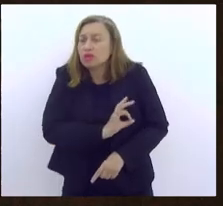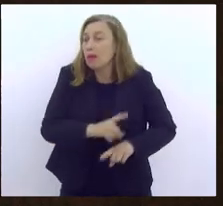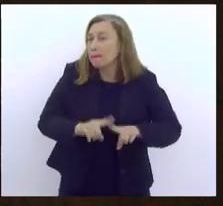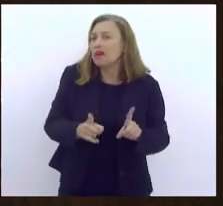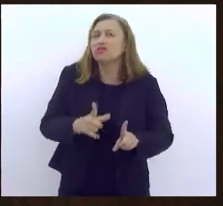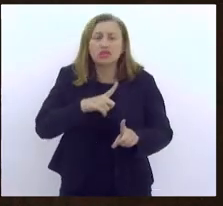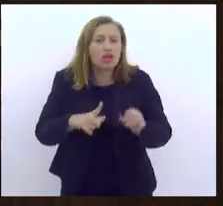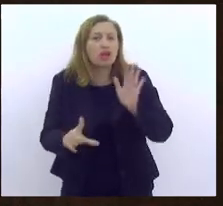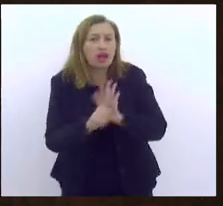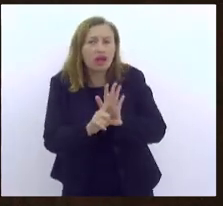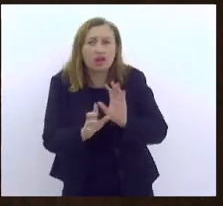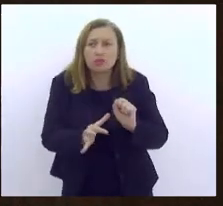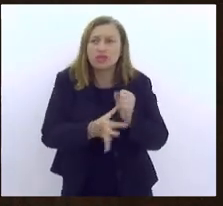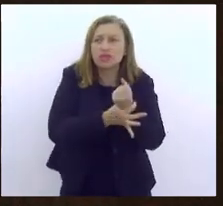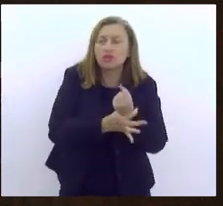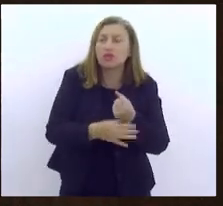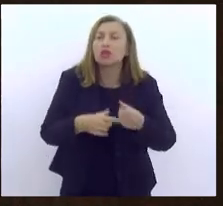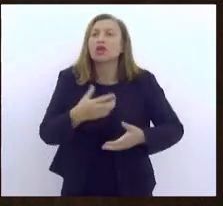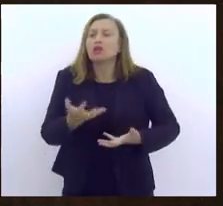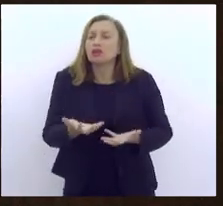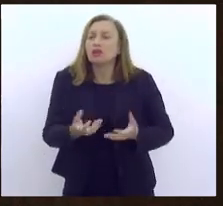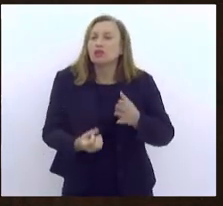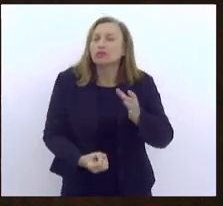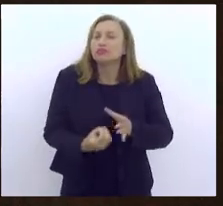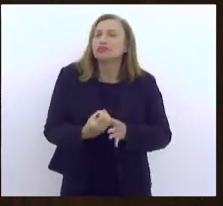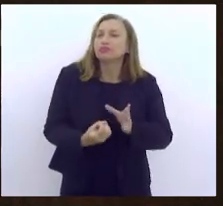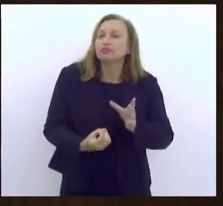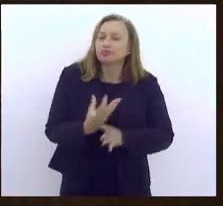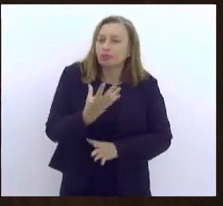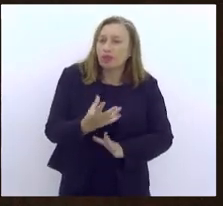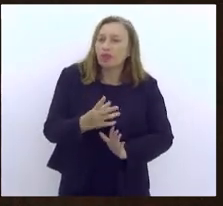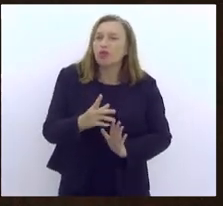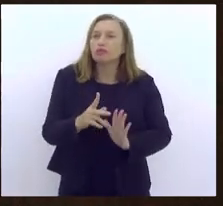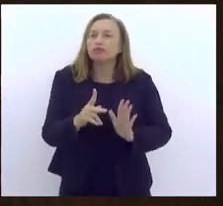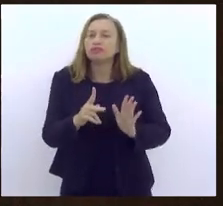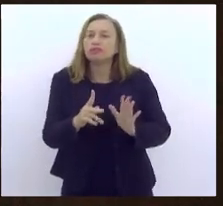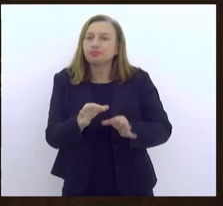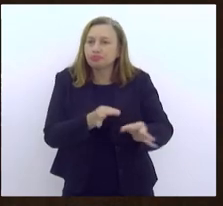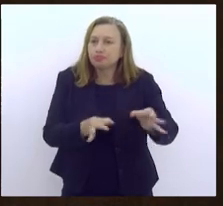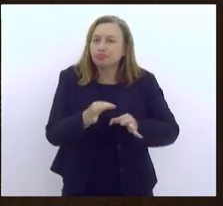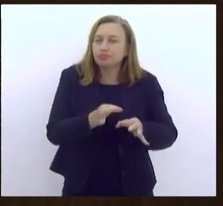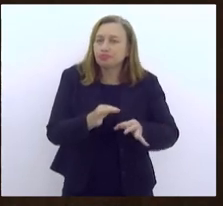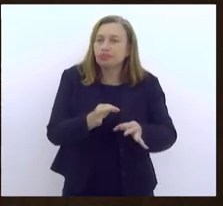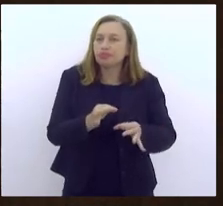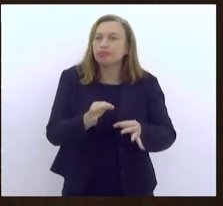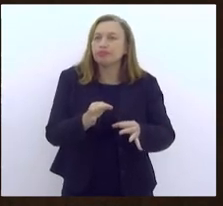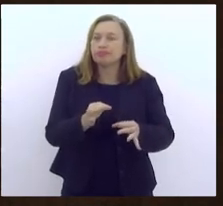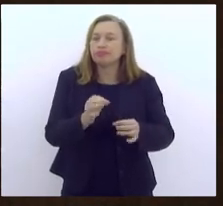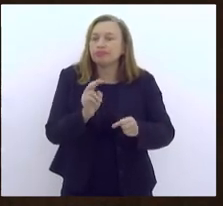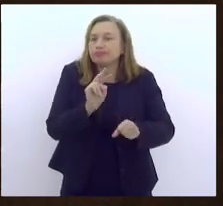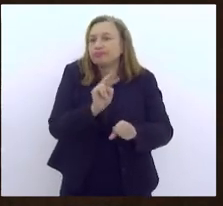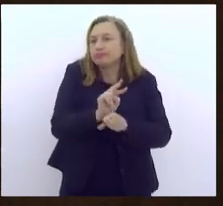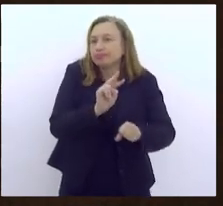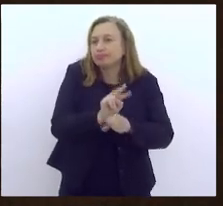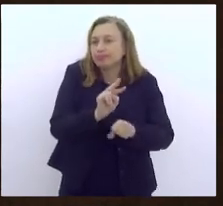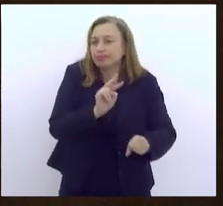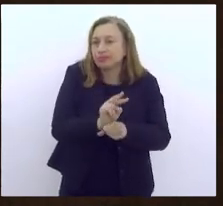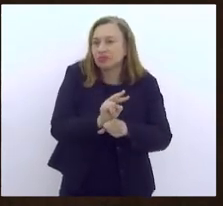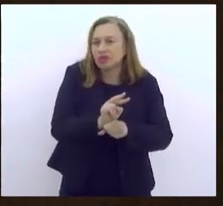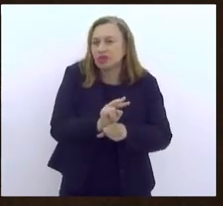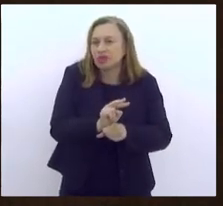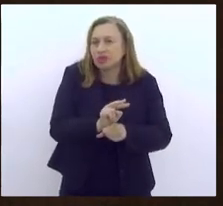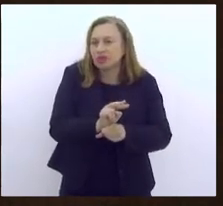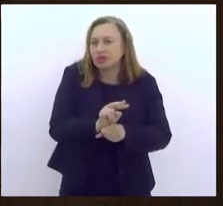muitas leis sobre segurança. Eu criei o programa de proteção à testemunha, que também é importante. Sem testemunha e sem prova, você